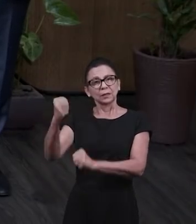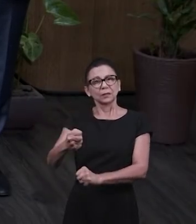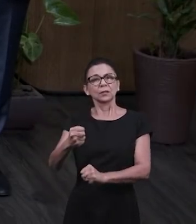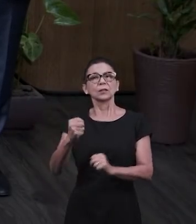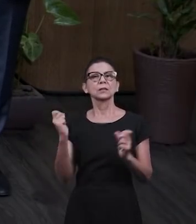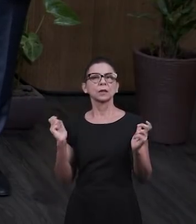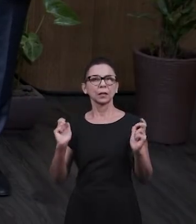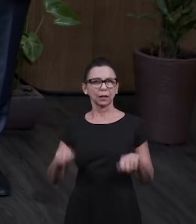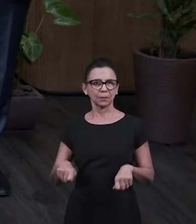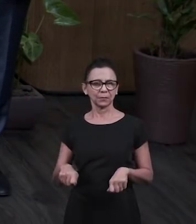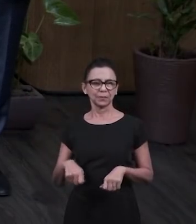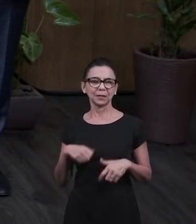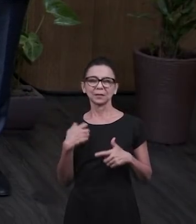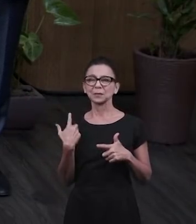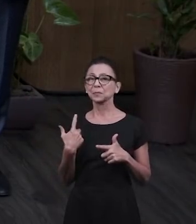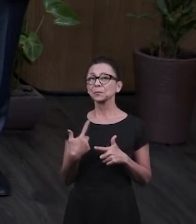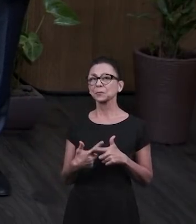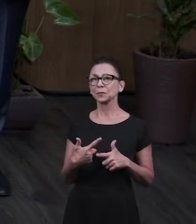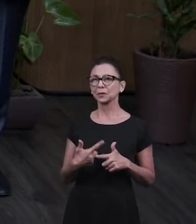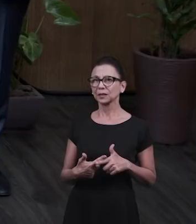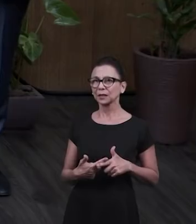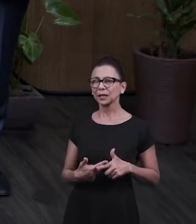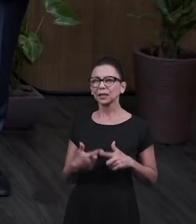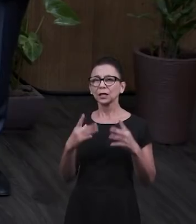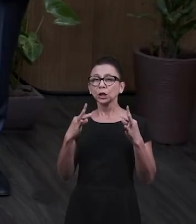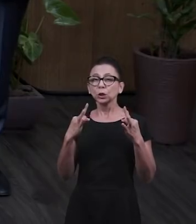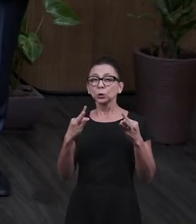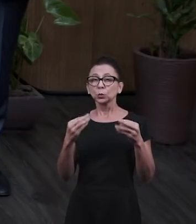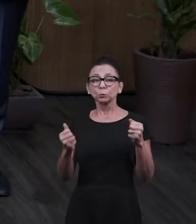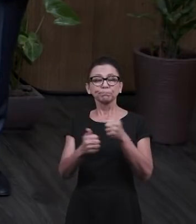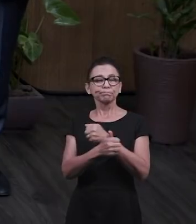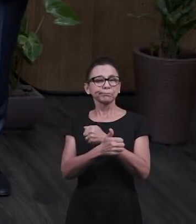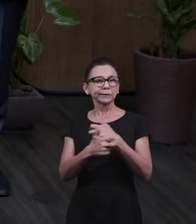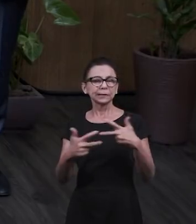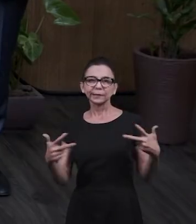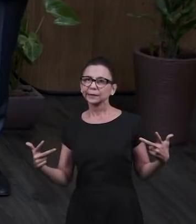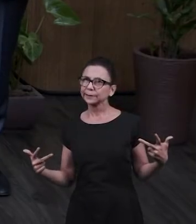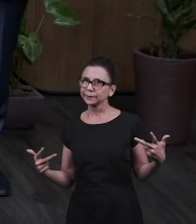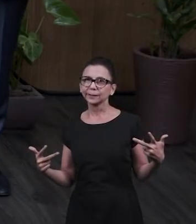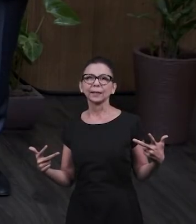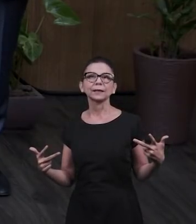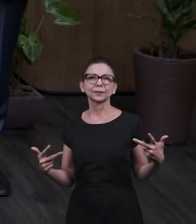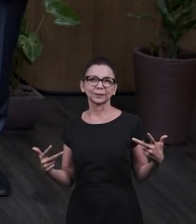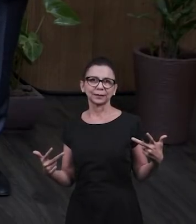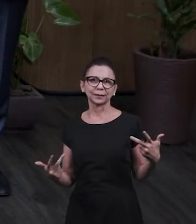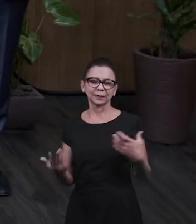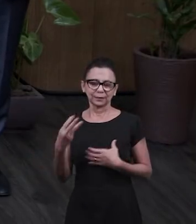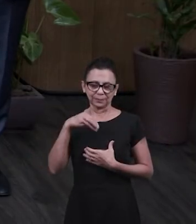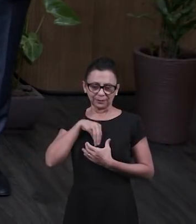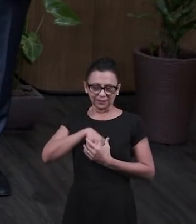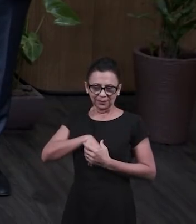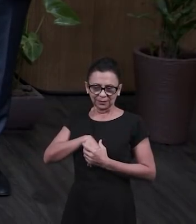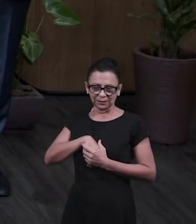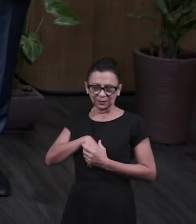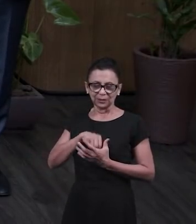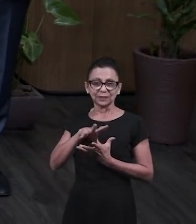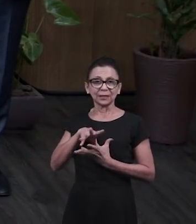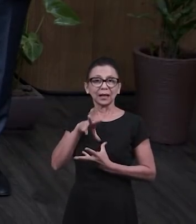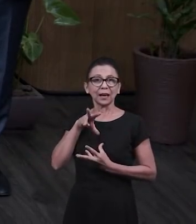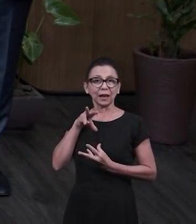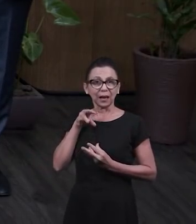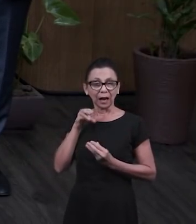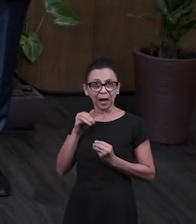porque satisfaz todas as necessidades interiores e exteriores do